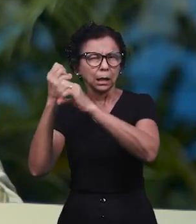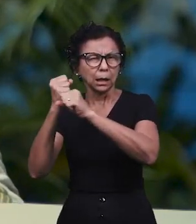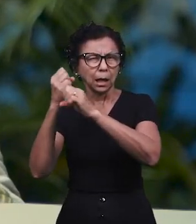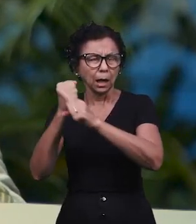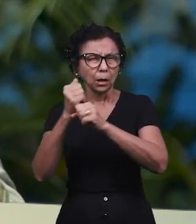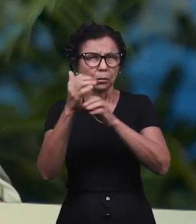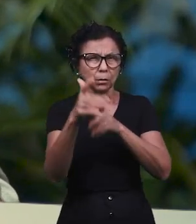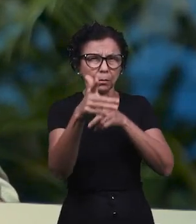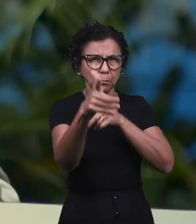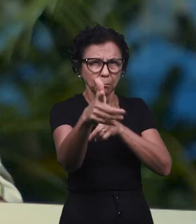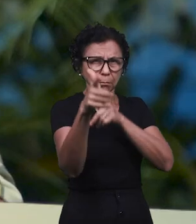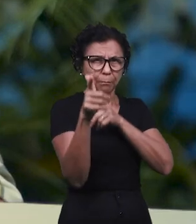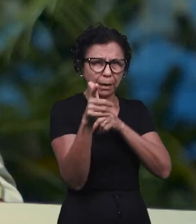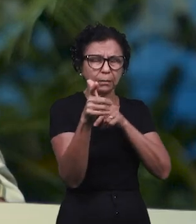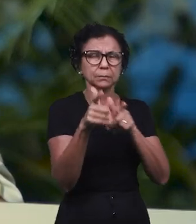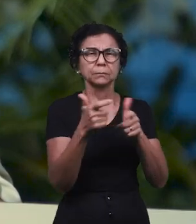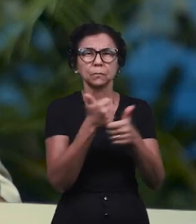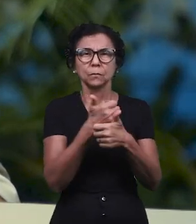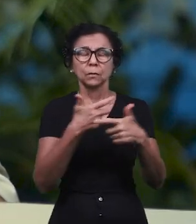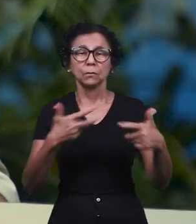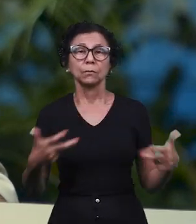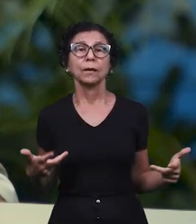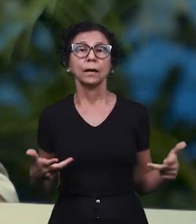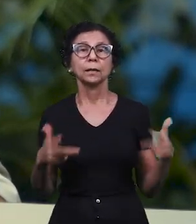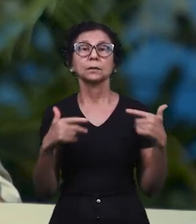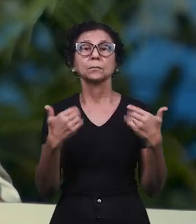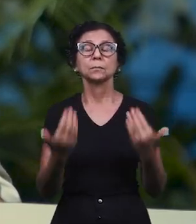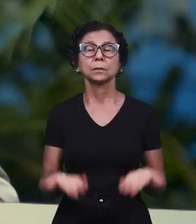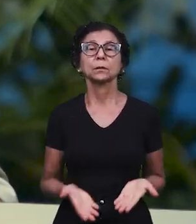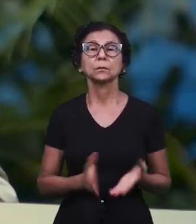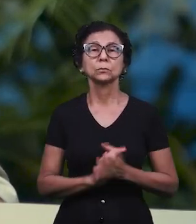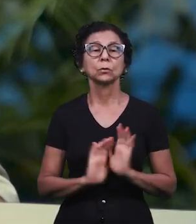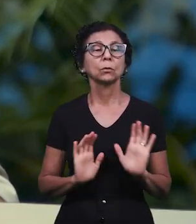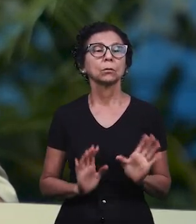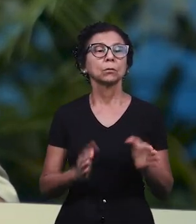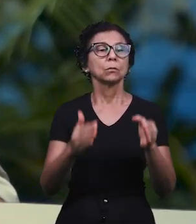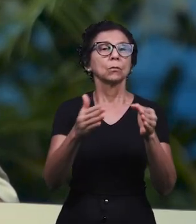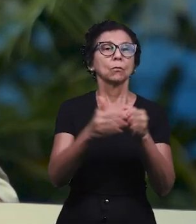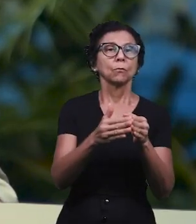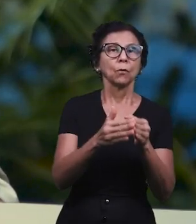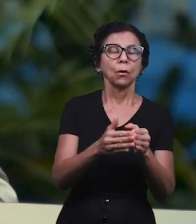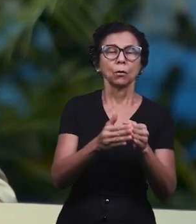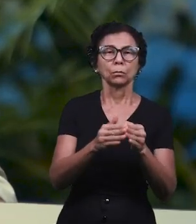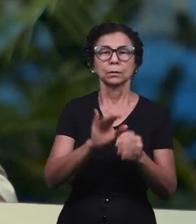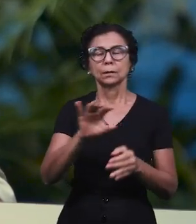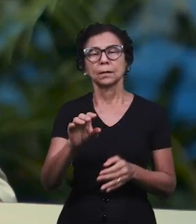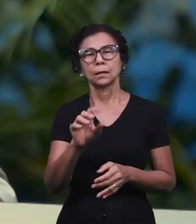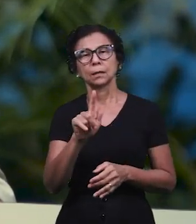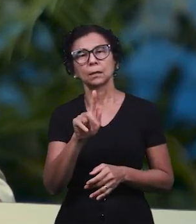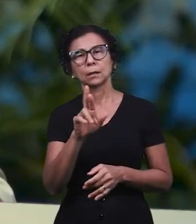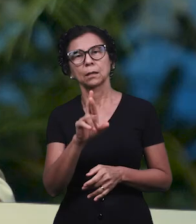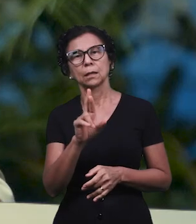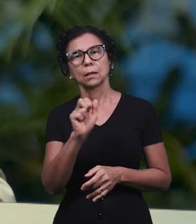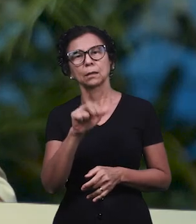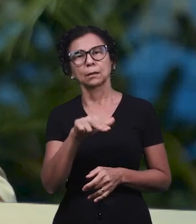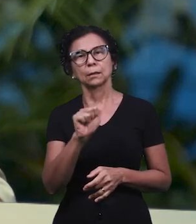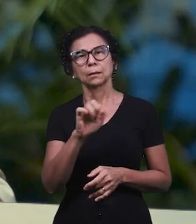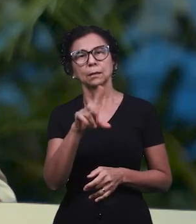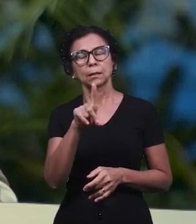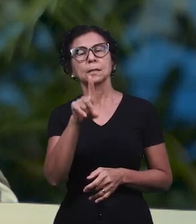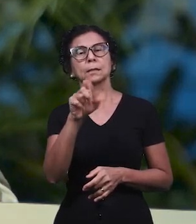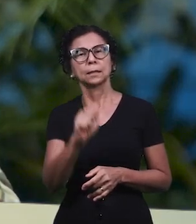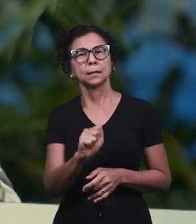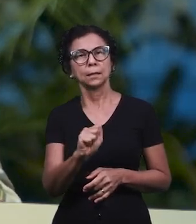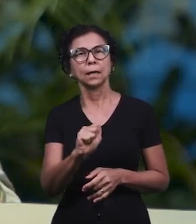balística interna, da balística externa, para onde seria ali direcionado aquela granada. Então nós usávamos um produto que